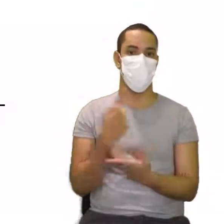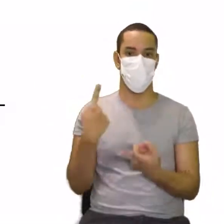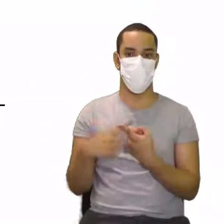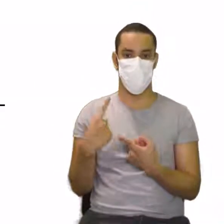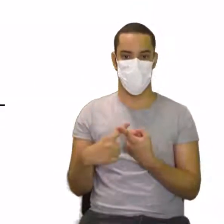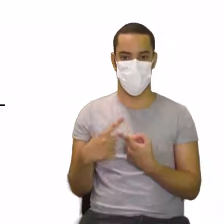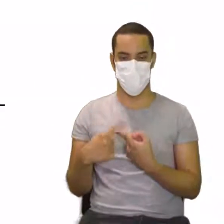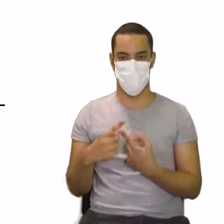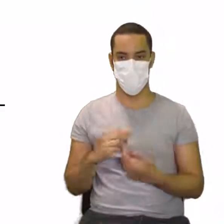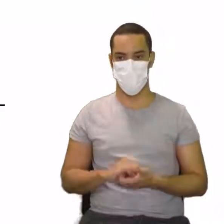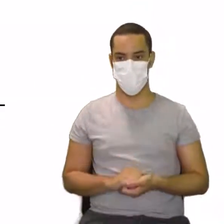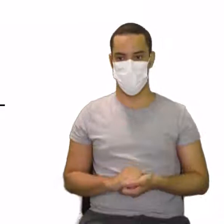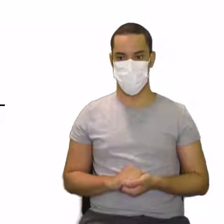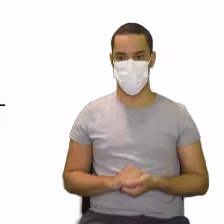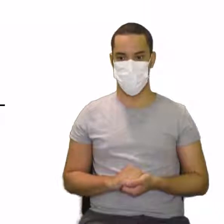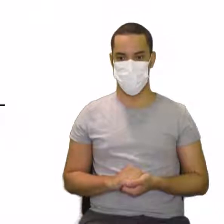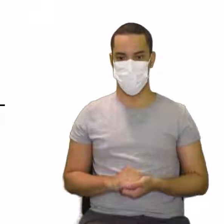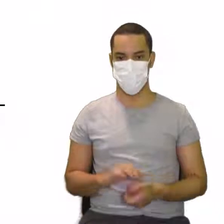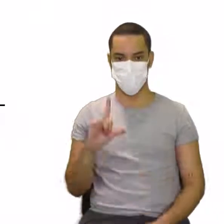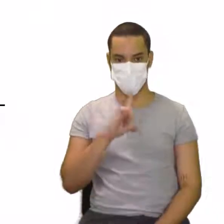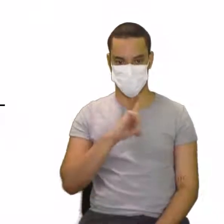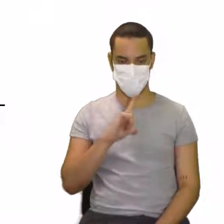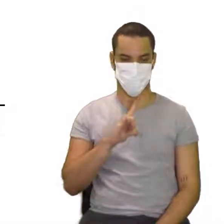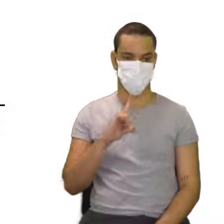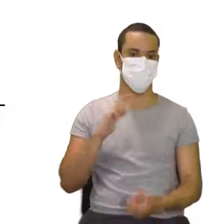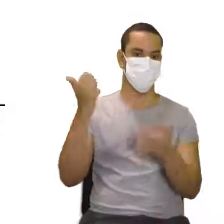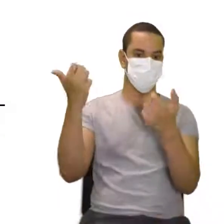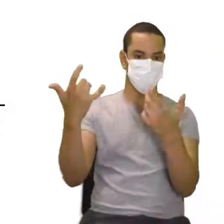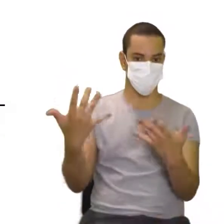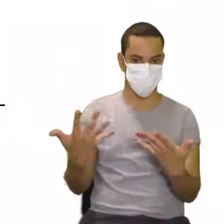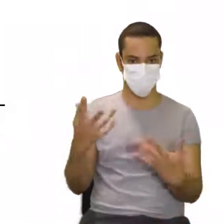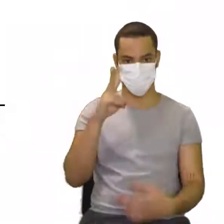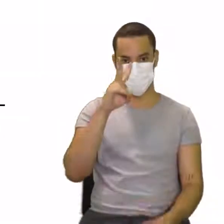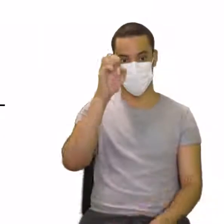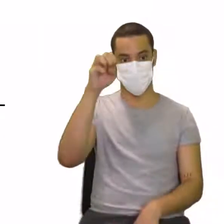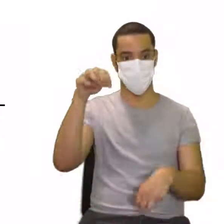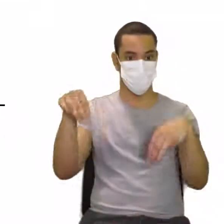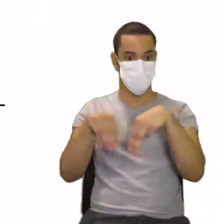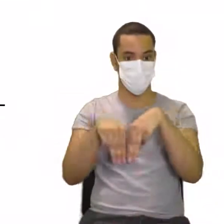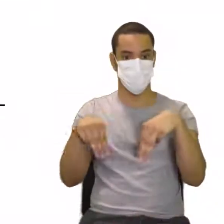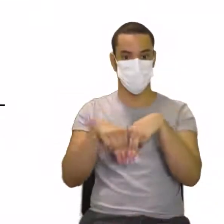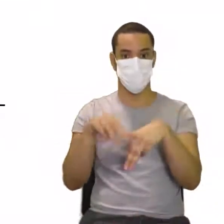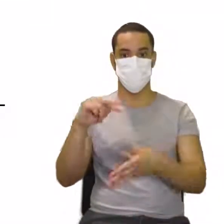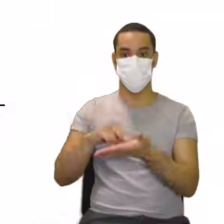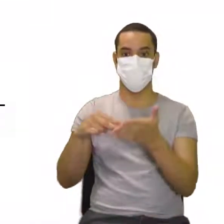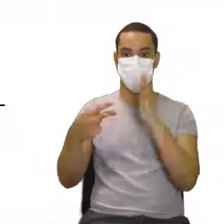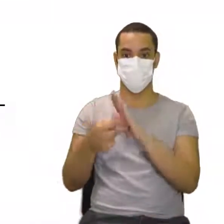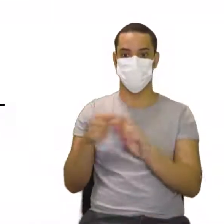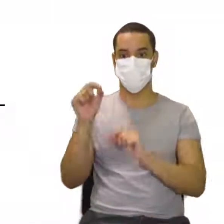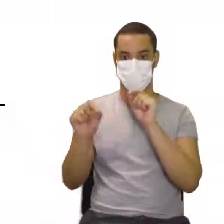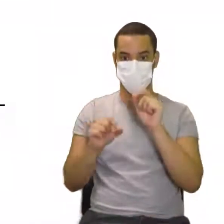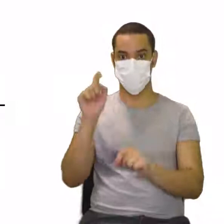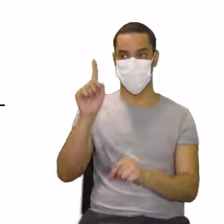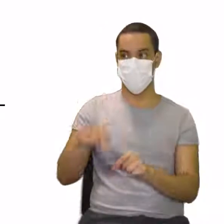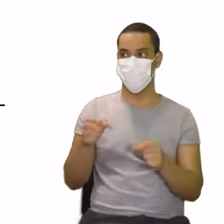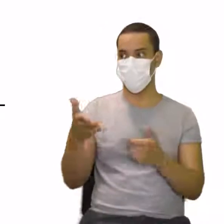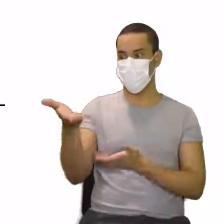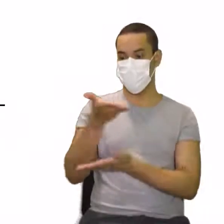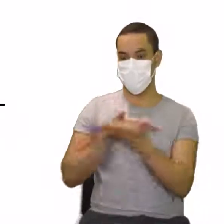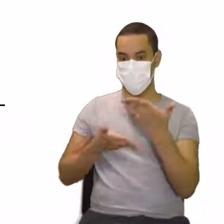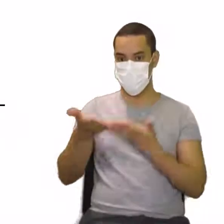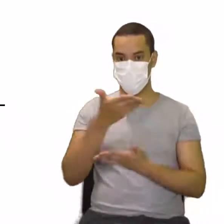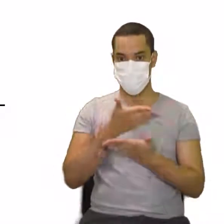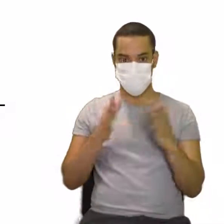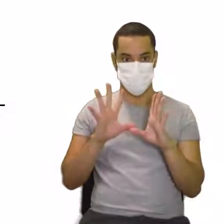pelo seguinte, olha só, nós temos aqui a definição de força magnética, ou seja, a força magnética que é a interação